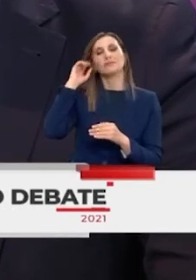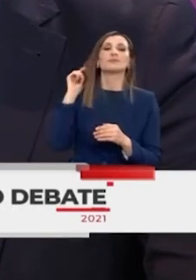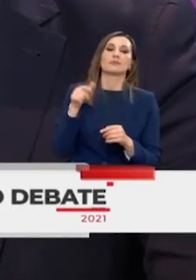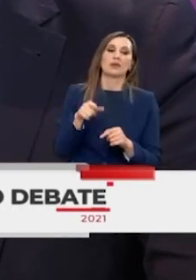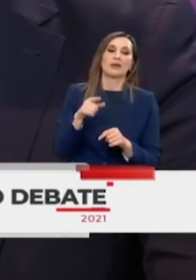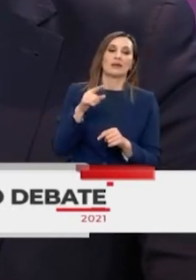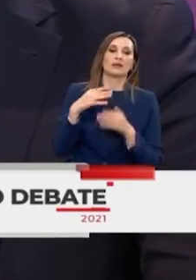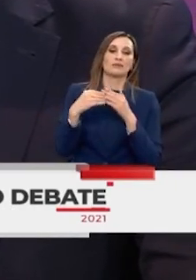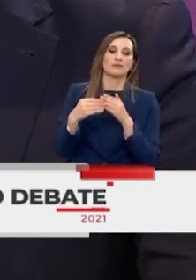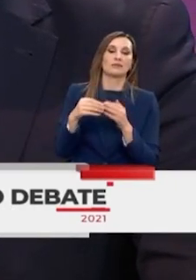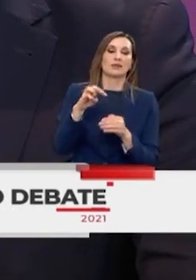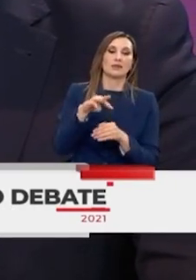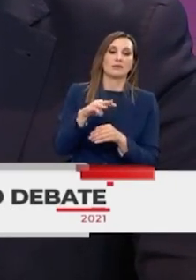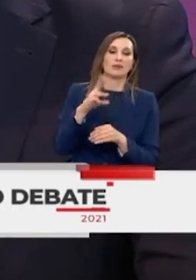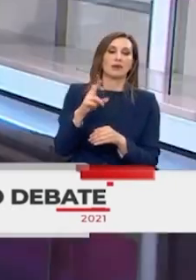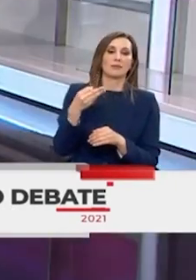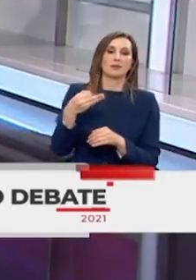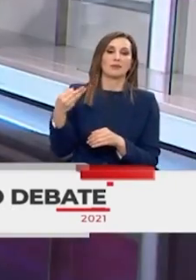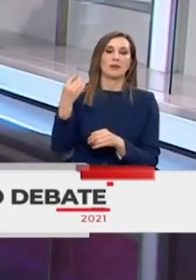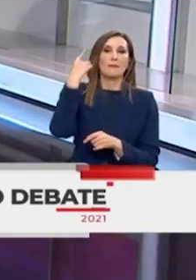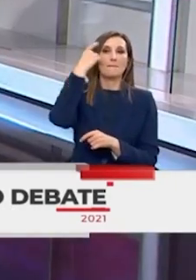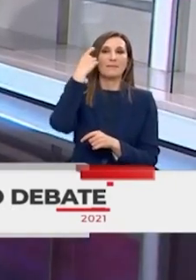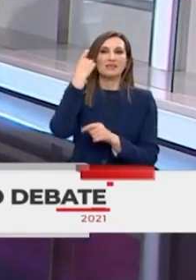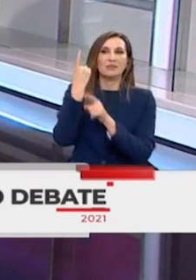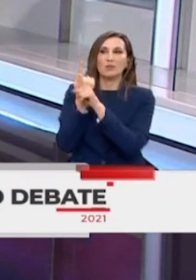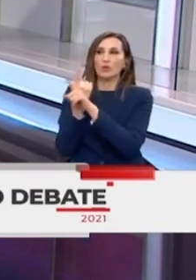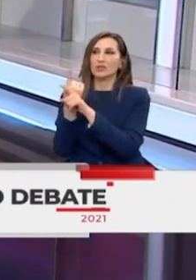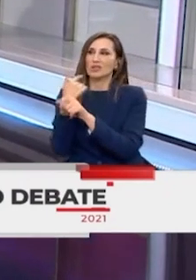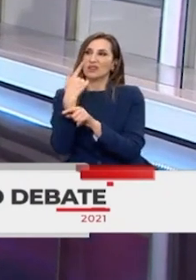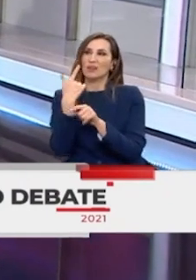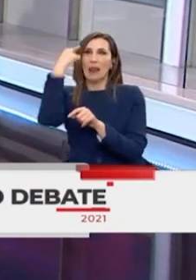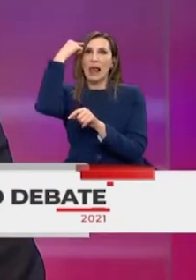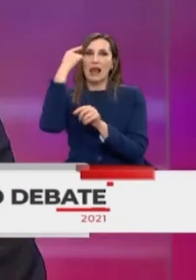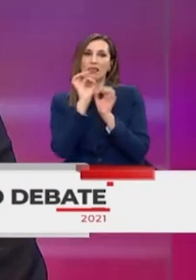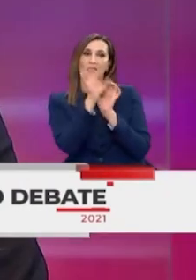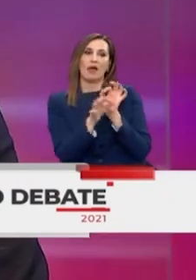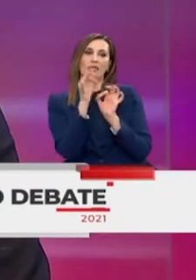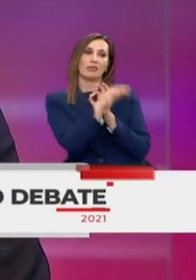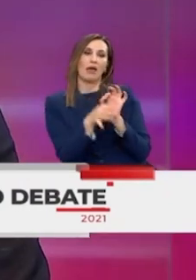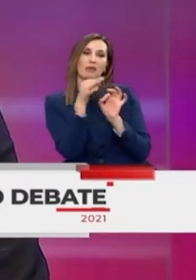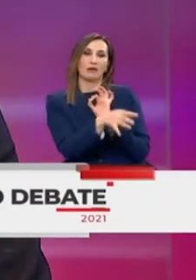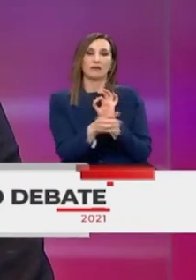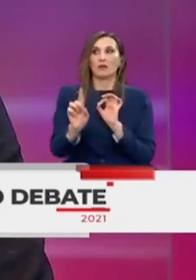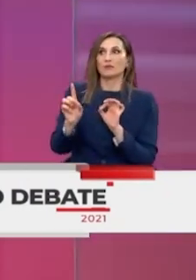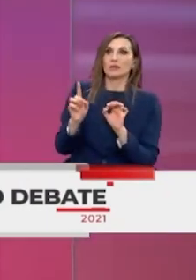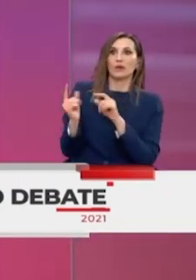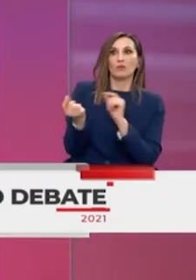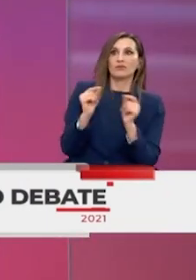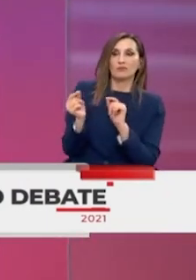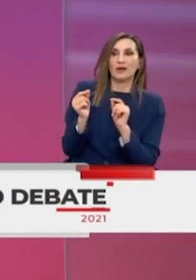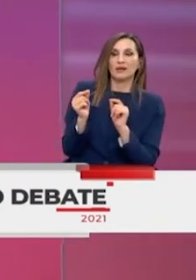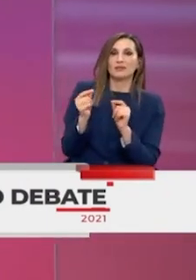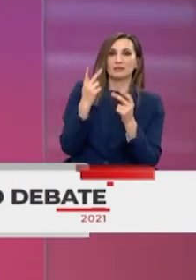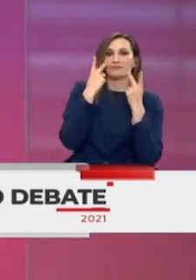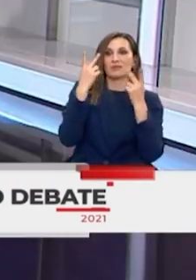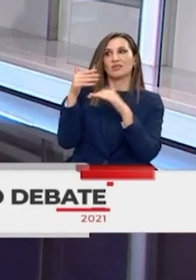Do MRPP... Para não verbalizar esses pensamentos que estão a interromper também aquilo que Ana Gomes está a dizer. Não é um monólogo, é um debate vivo e quer-se vivo,